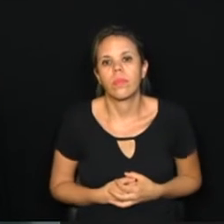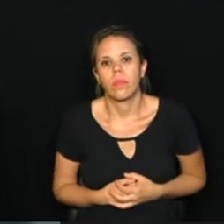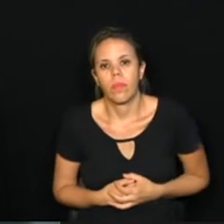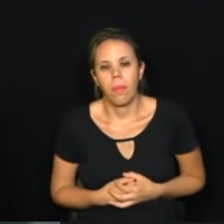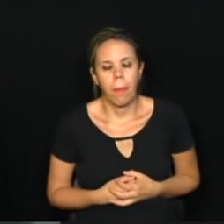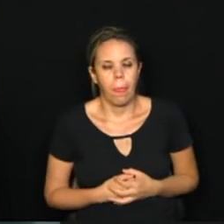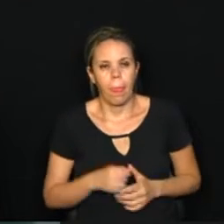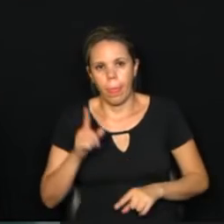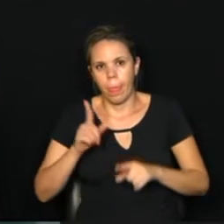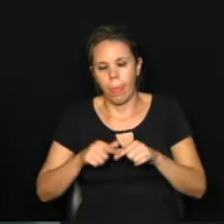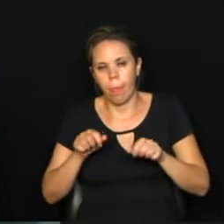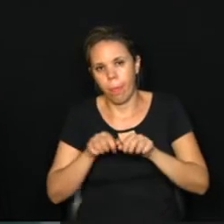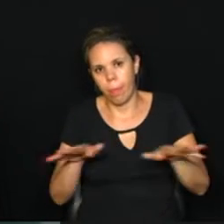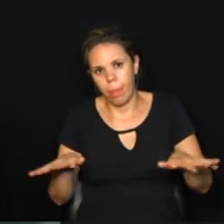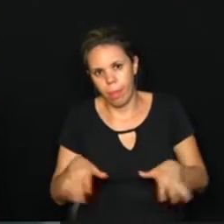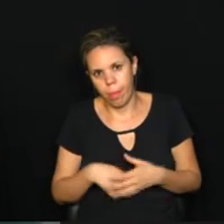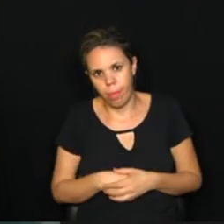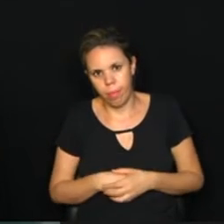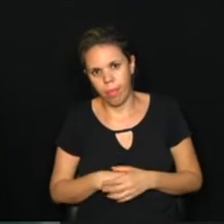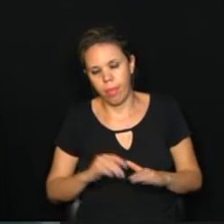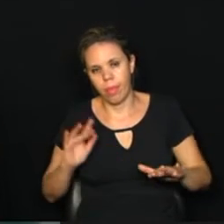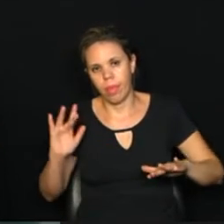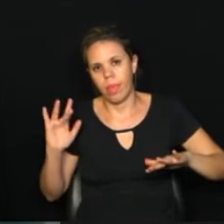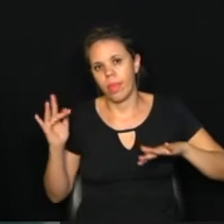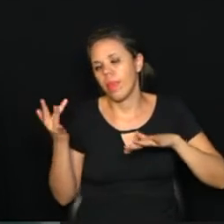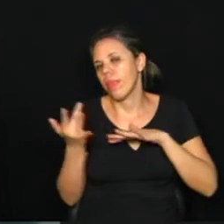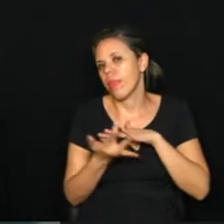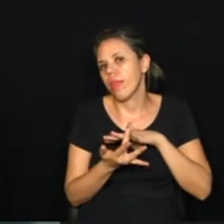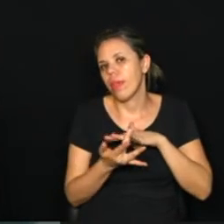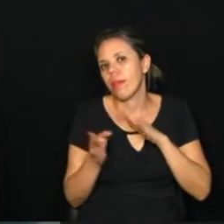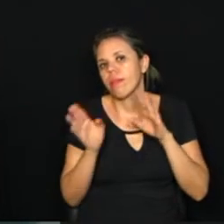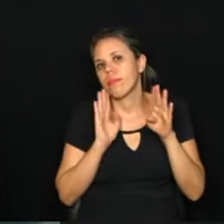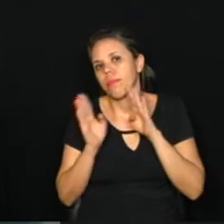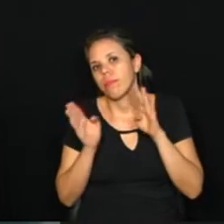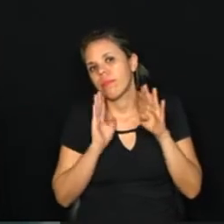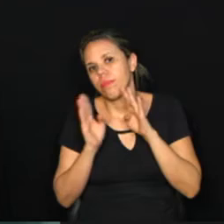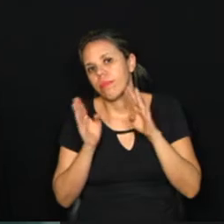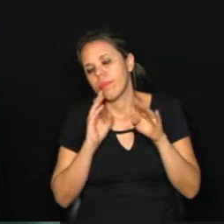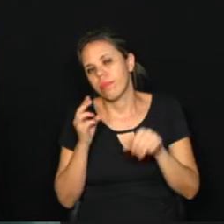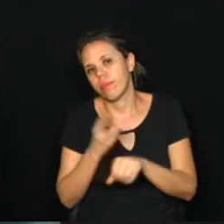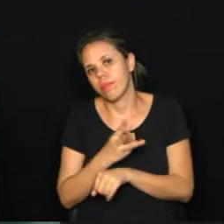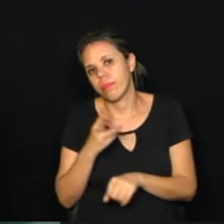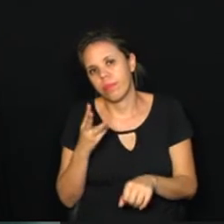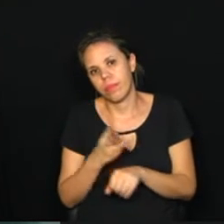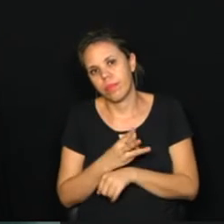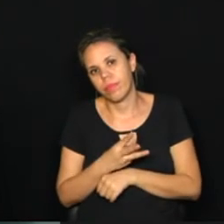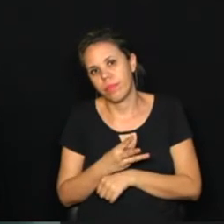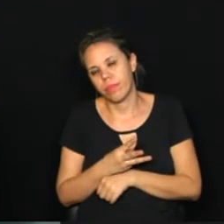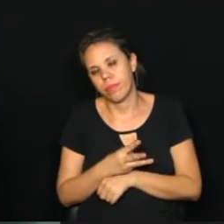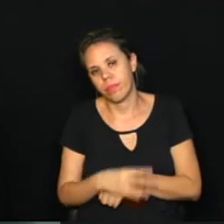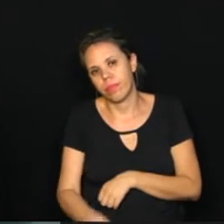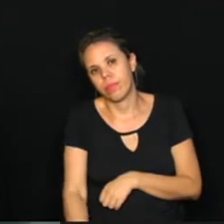material para distribuição em redes sociais, Facebook, WhatsApp, esse do